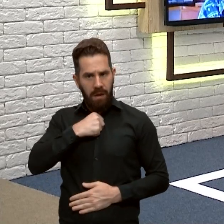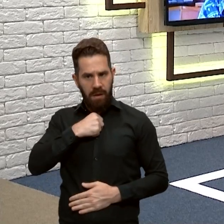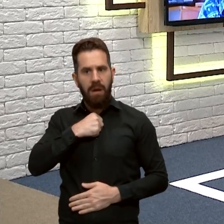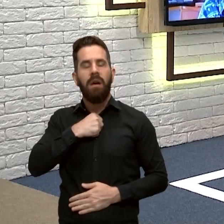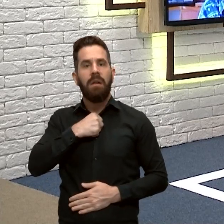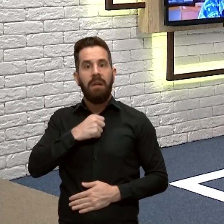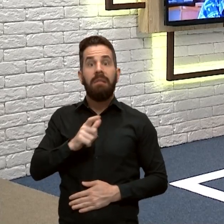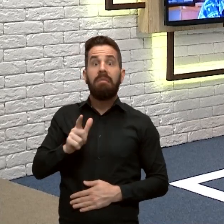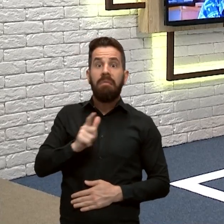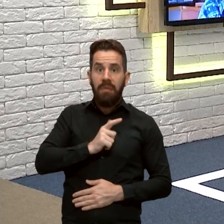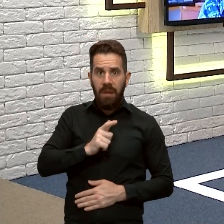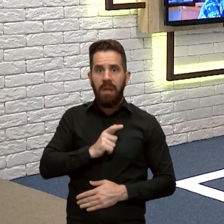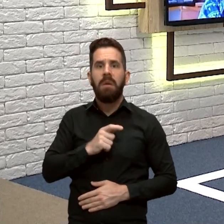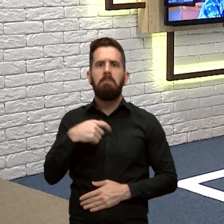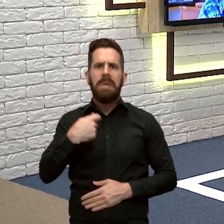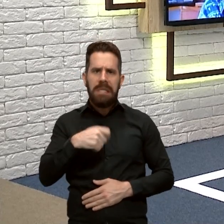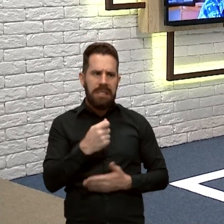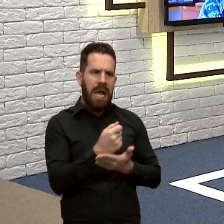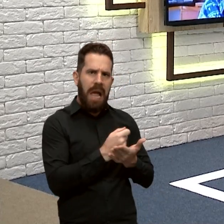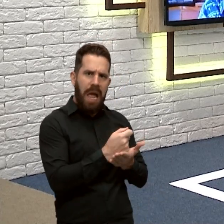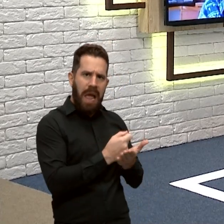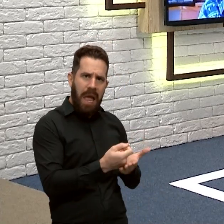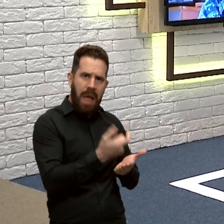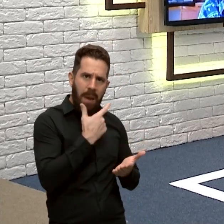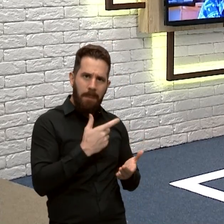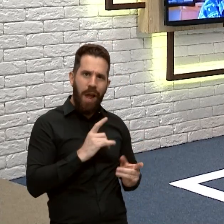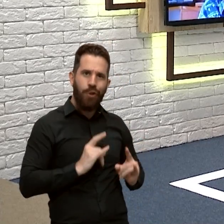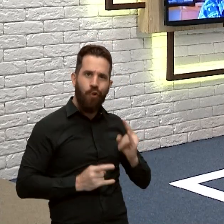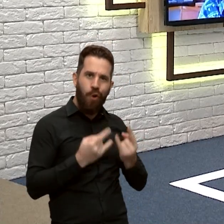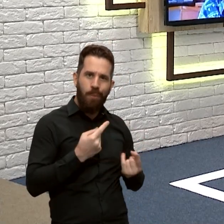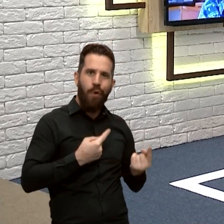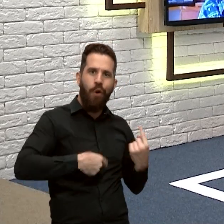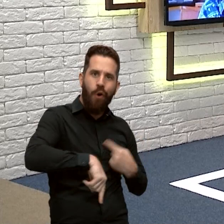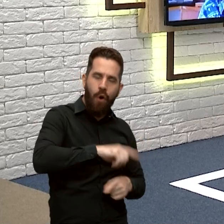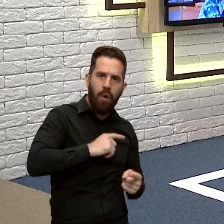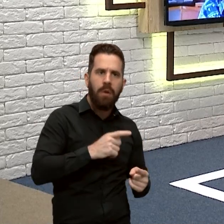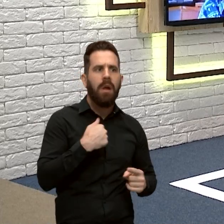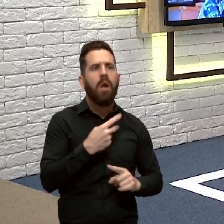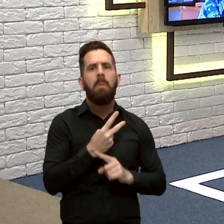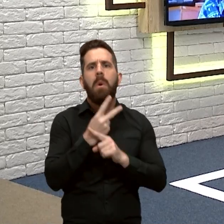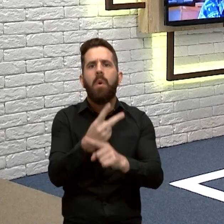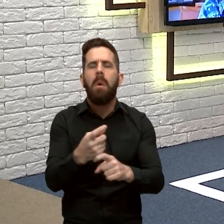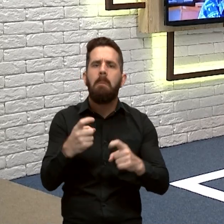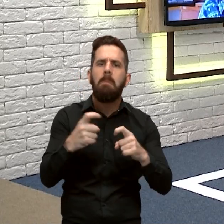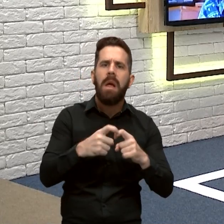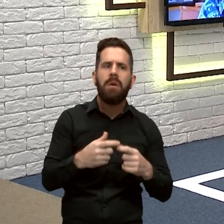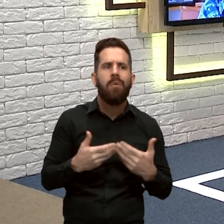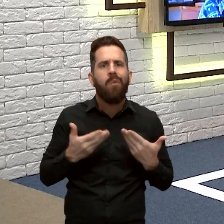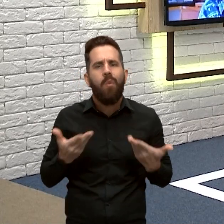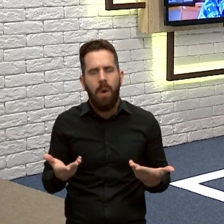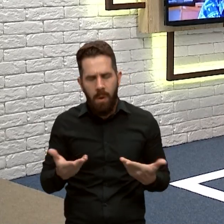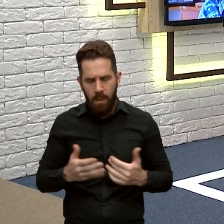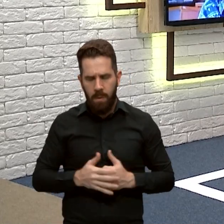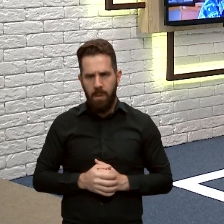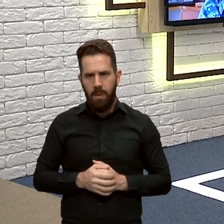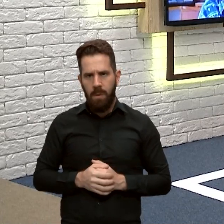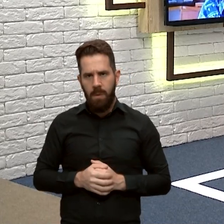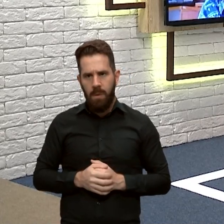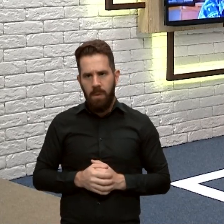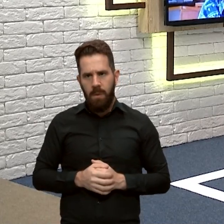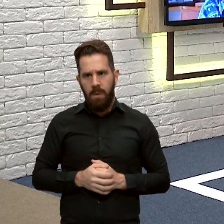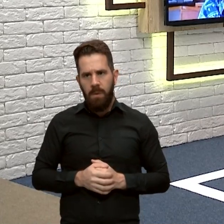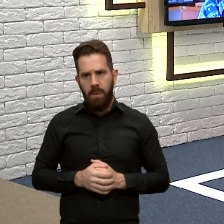reposição hormonal? É algo indicado? Eu preciso procurar qual profissional? Um ginecologista, um geriatra? Explica pra gente, Ricardo.